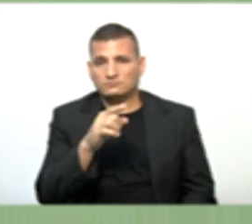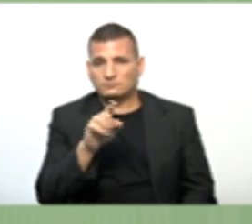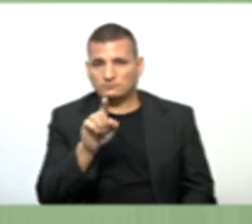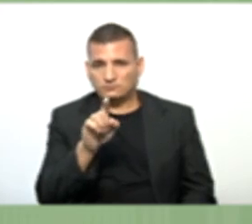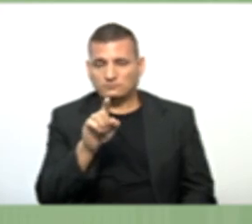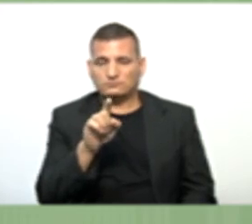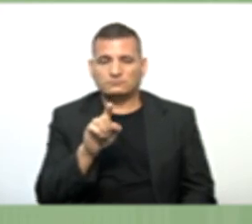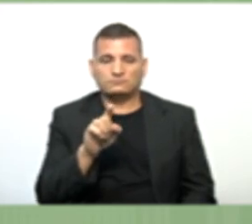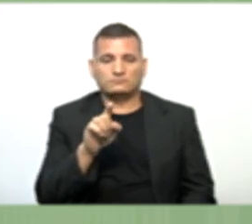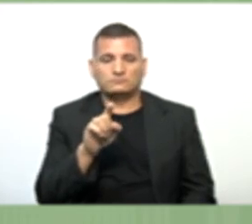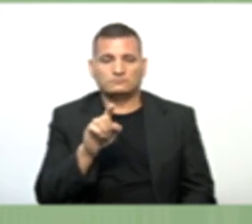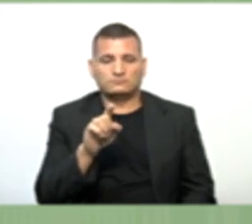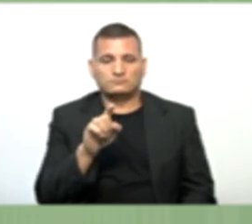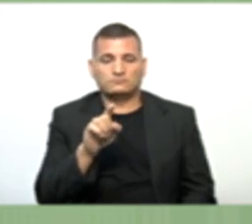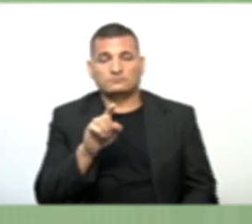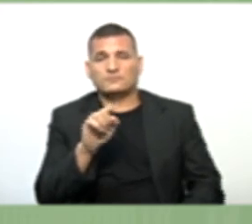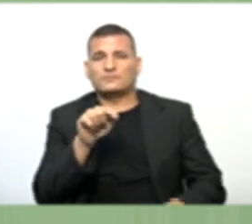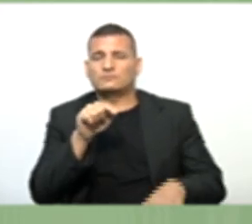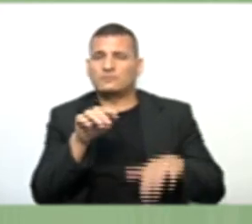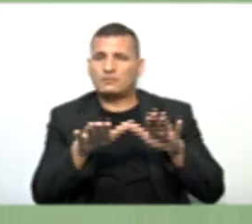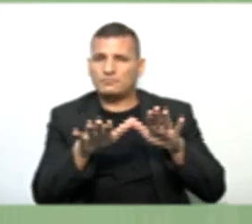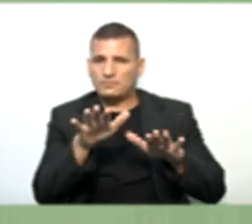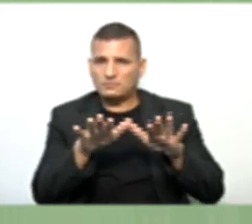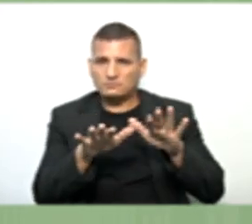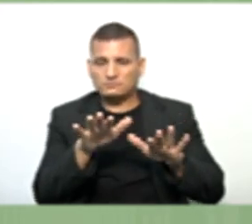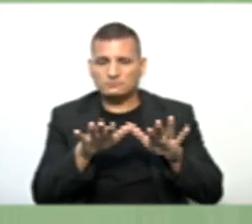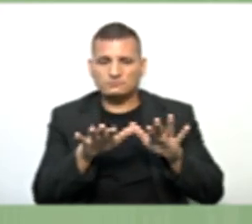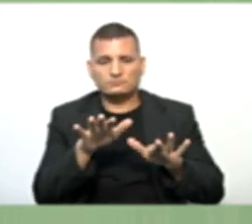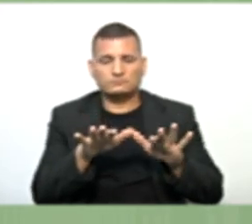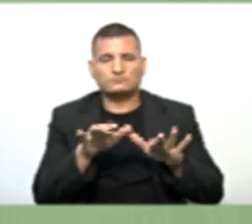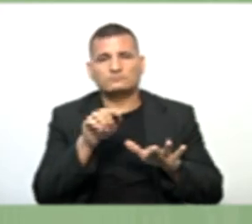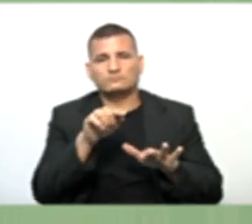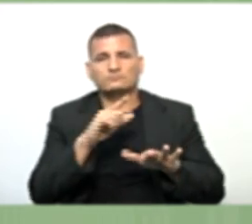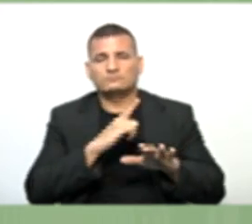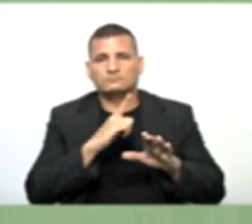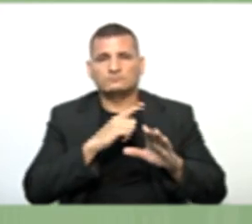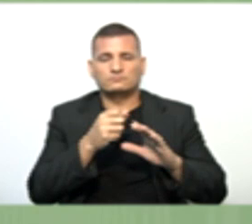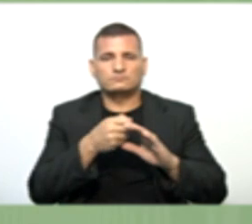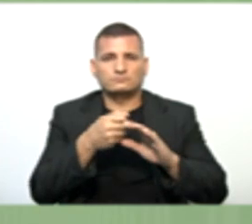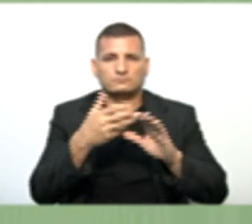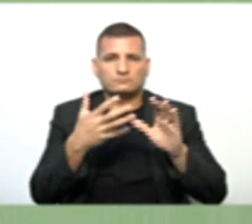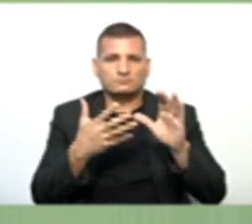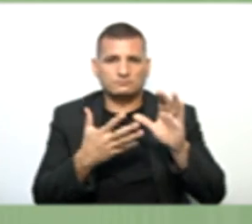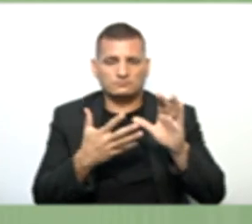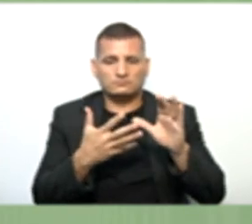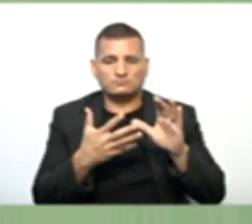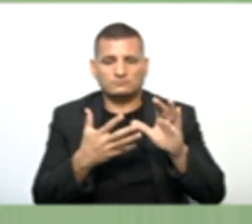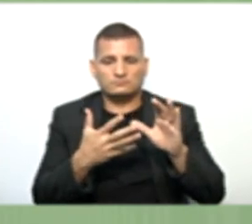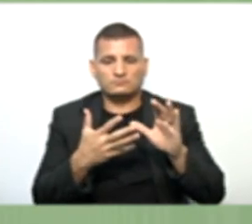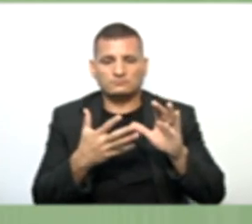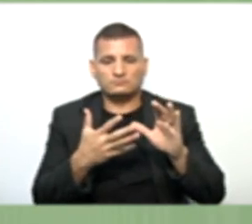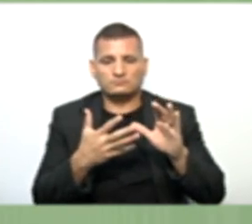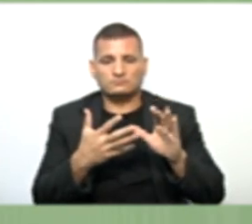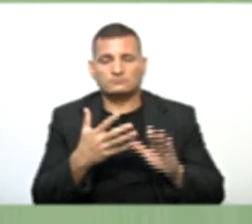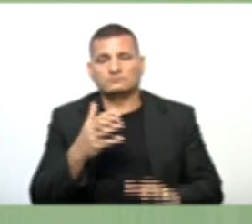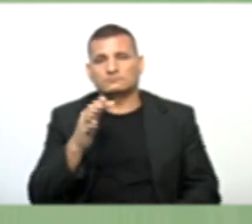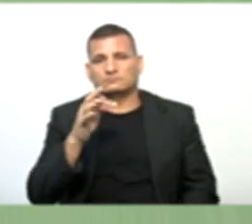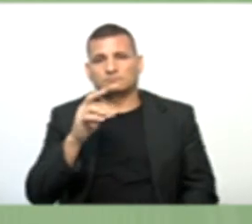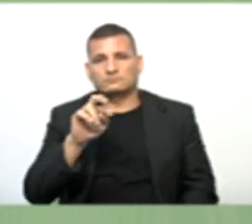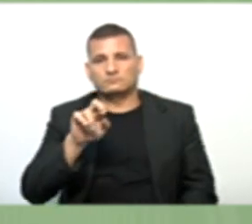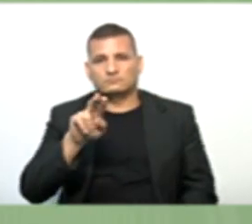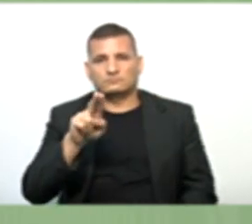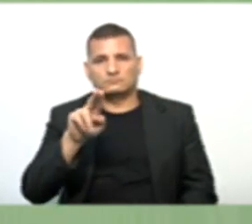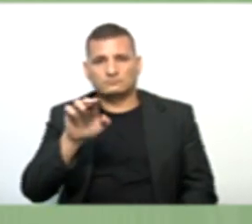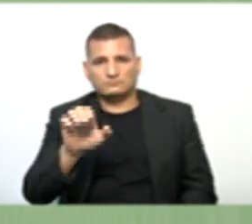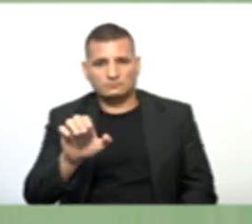né? E essa condição, ela tem a característica de ser um valor que é true